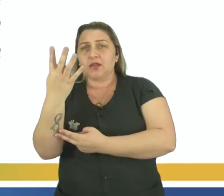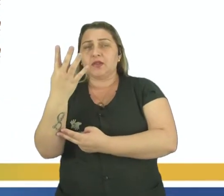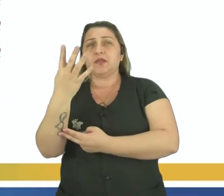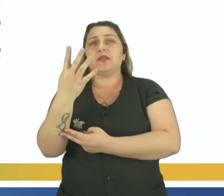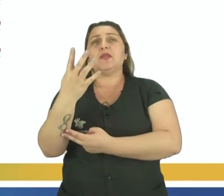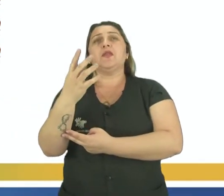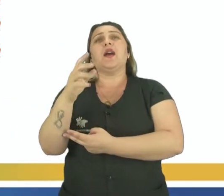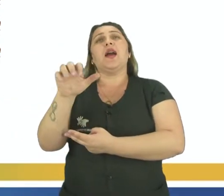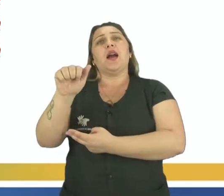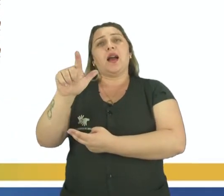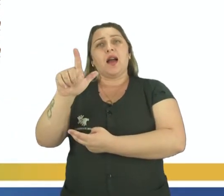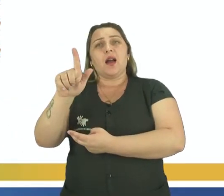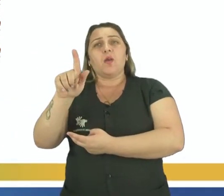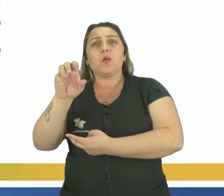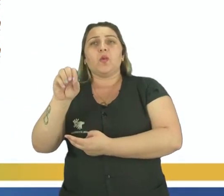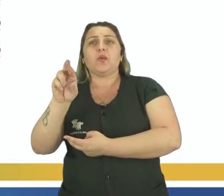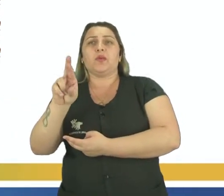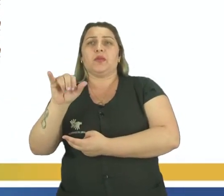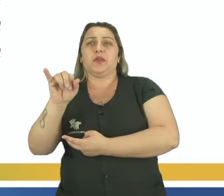o algoritmo,